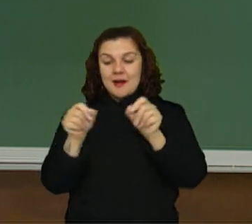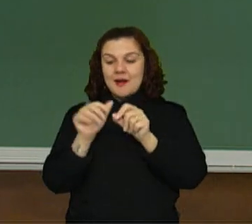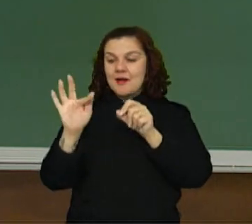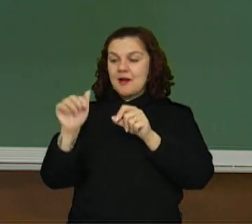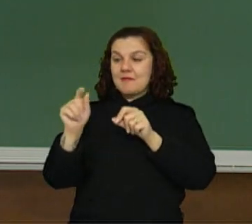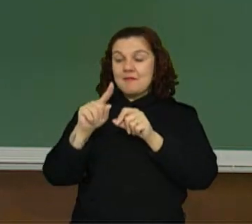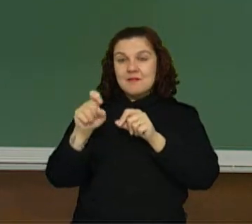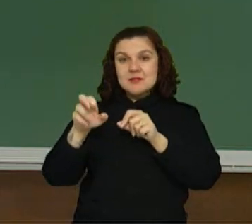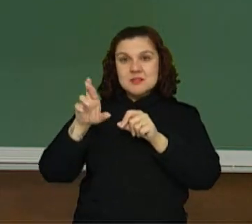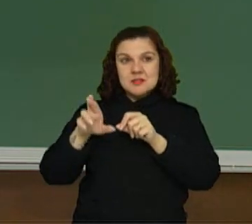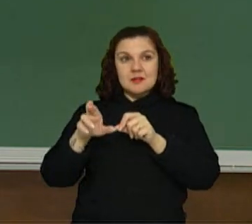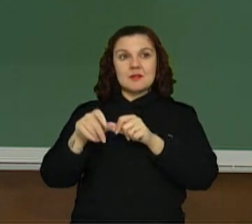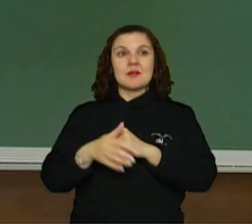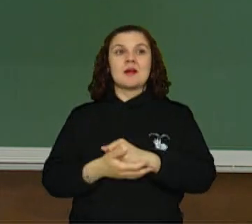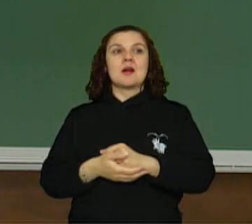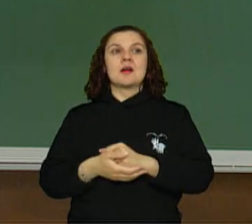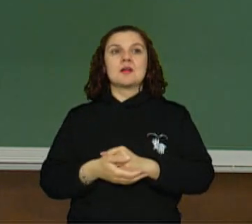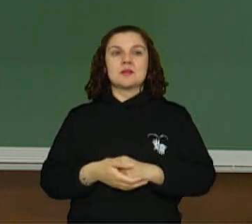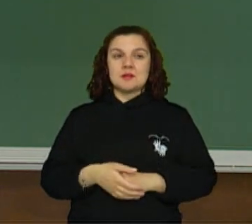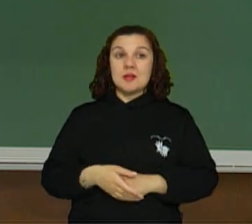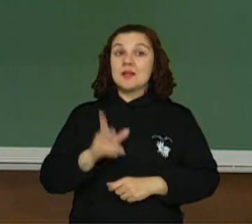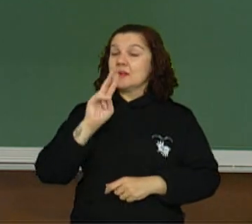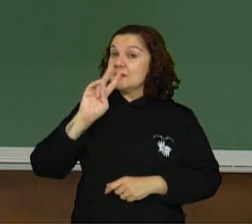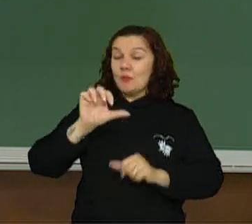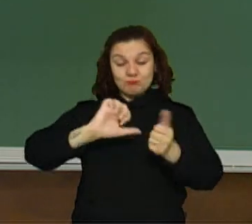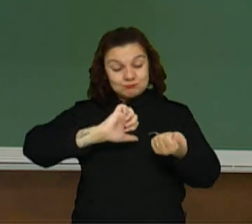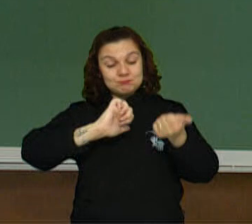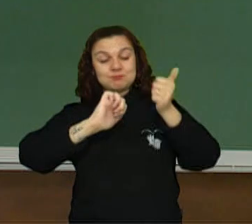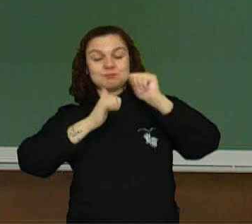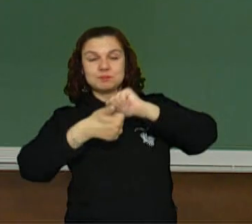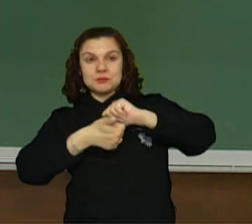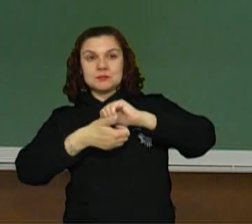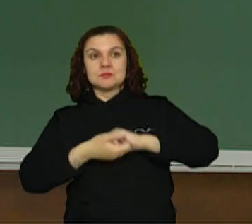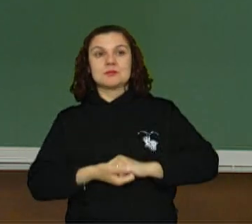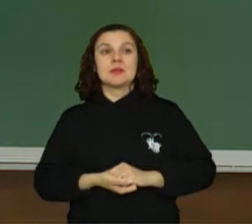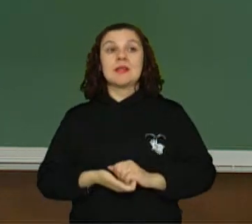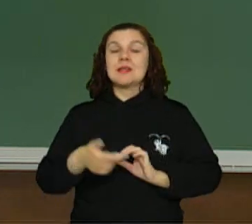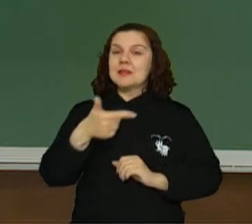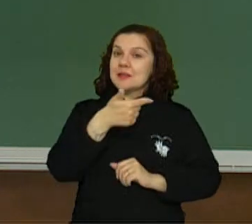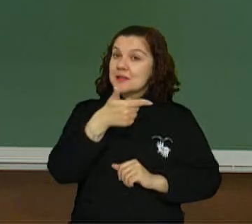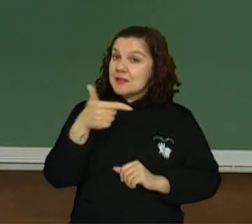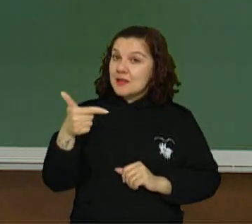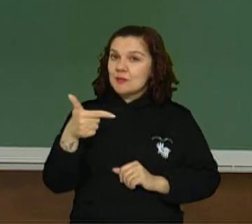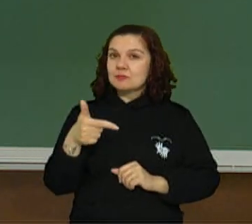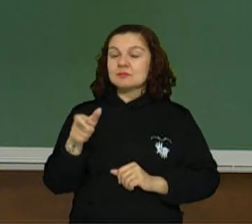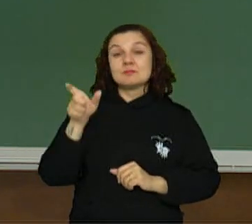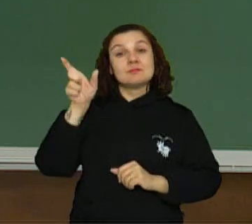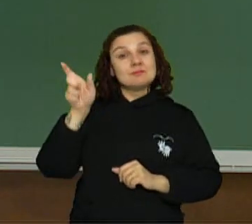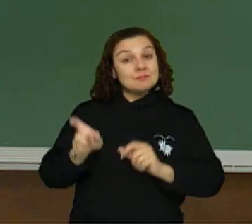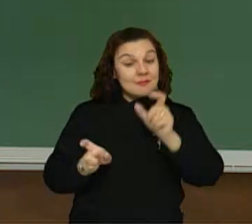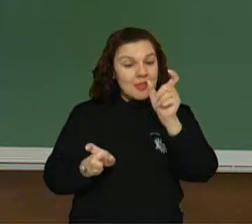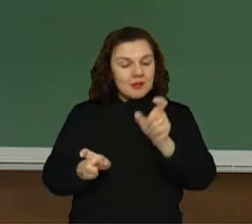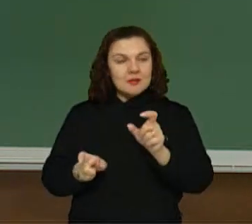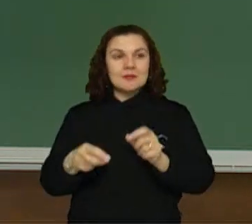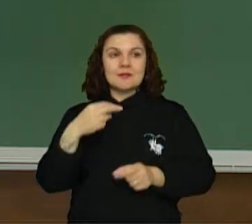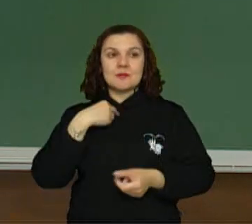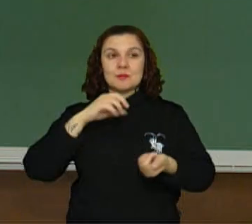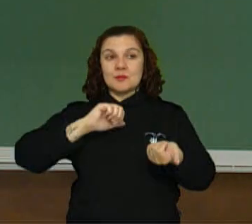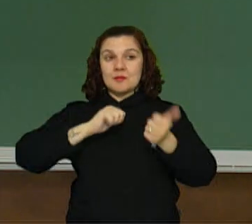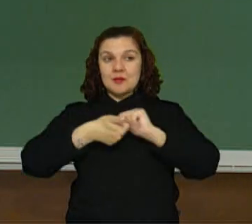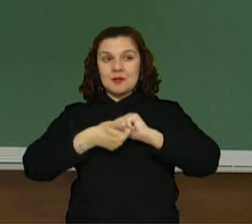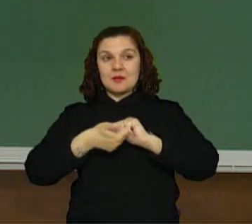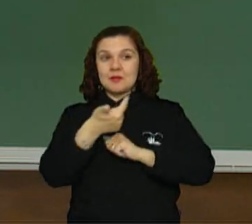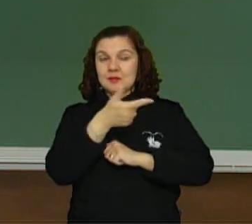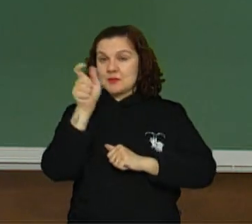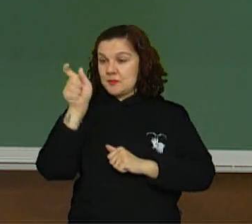clara, né? Fazer, passar, ser, estar, haver. Impessoal não pode flexionar porque não